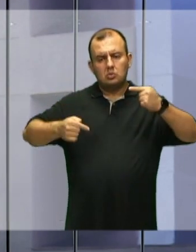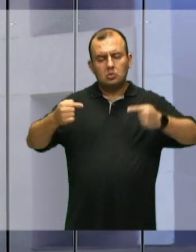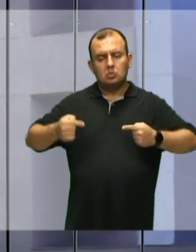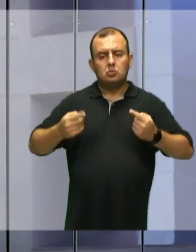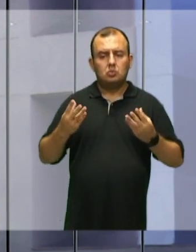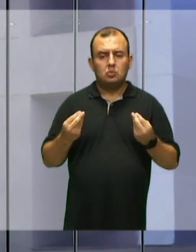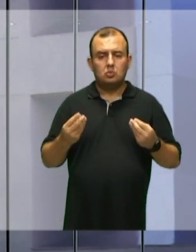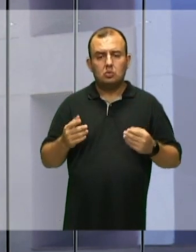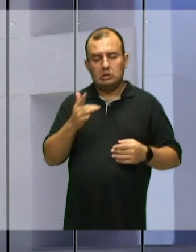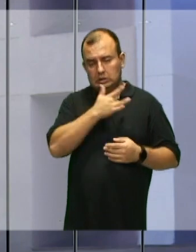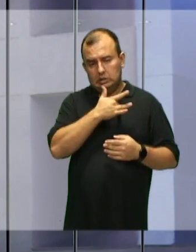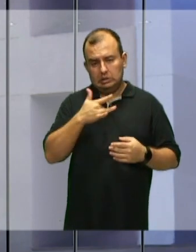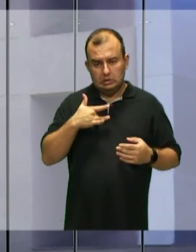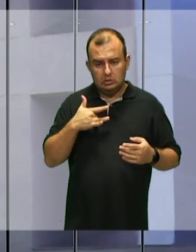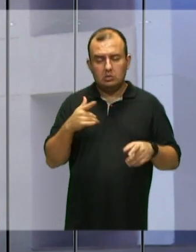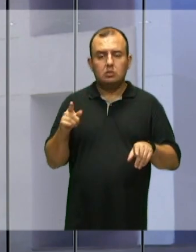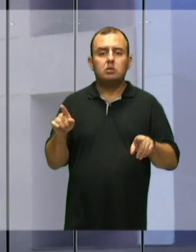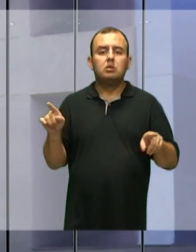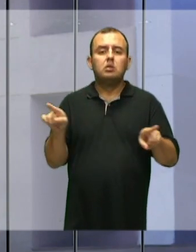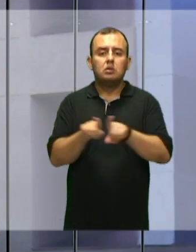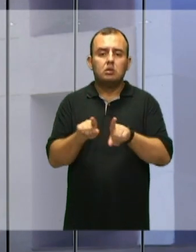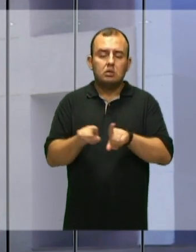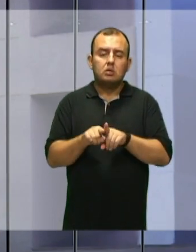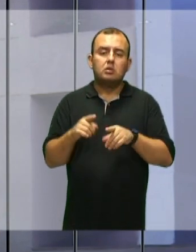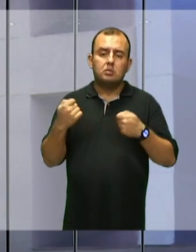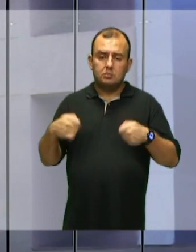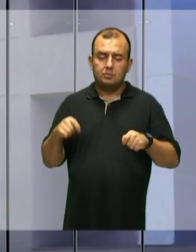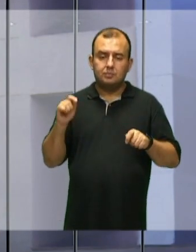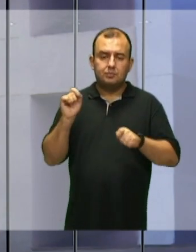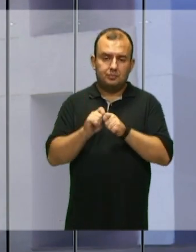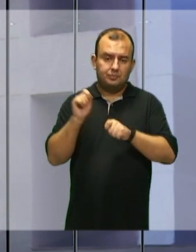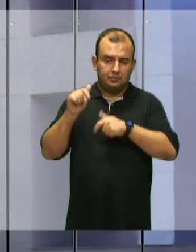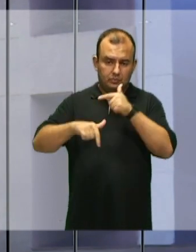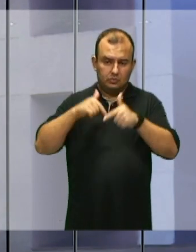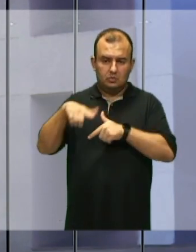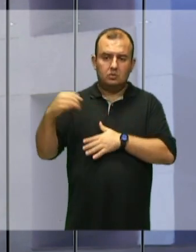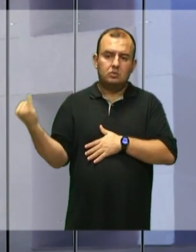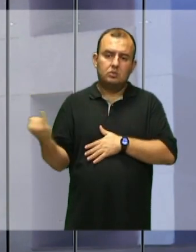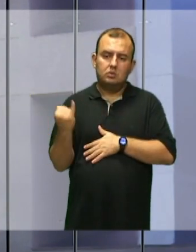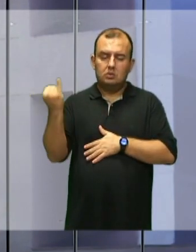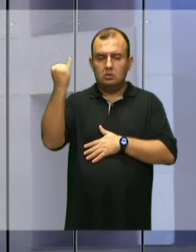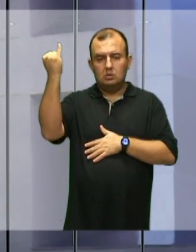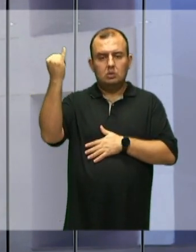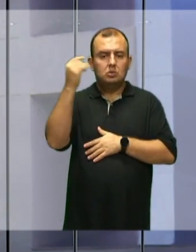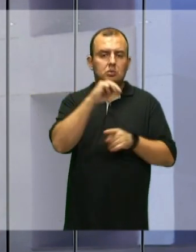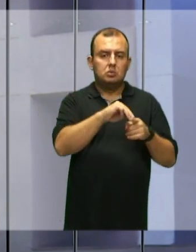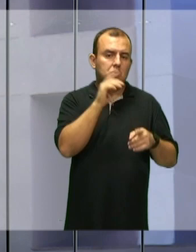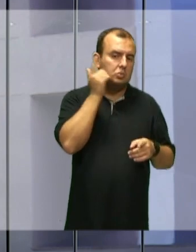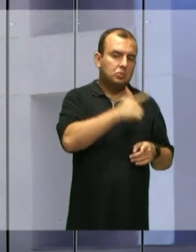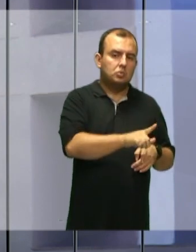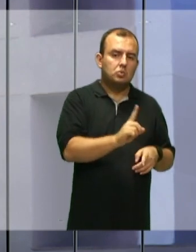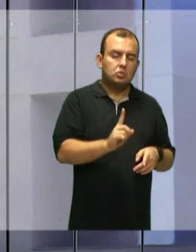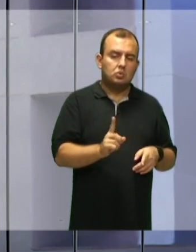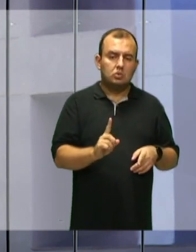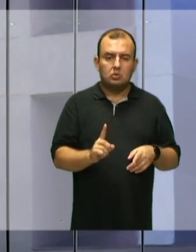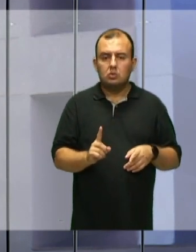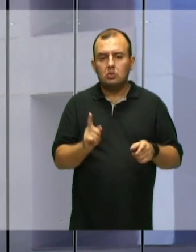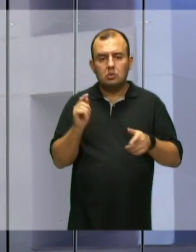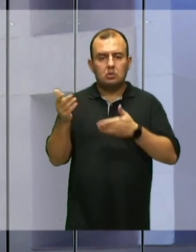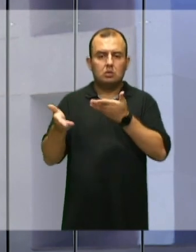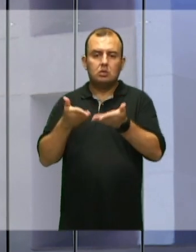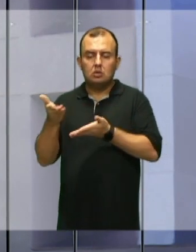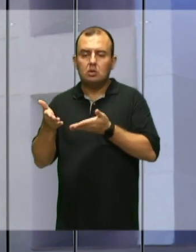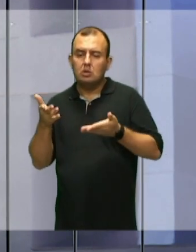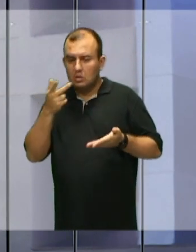grande do ponto de vista de saúde né mas elas têm sim feito um trabalho importante que o município não dá conta de fazer né o município hoje não consegue tratar